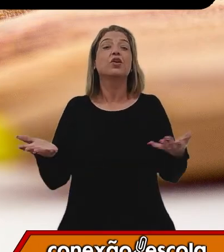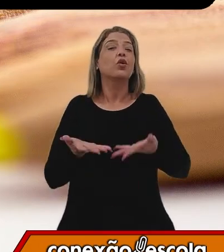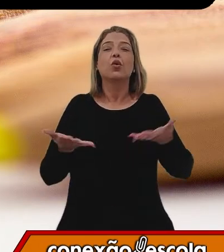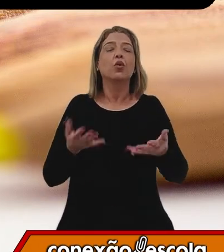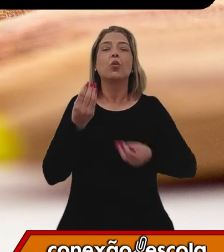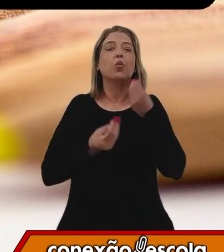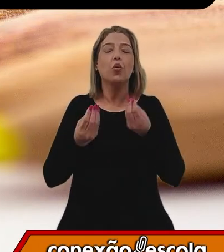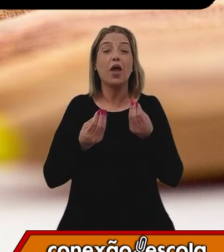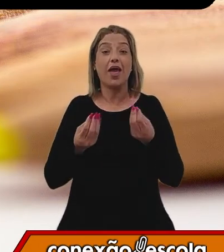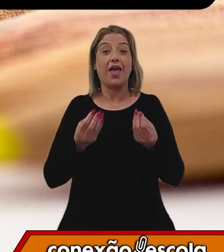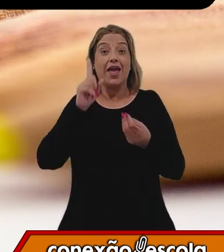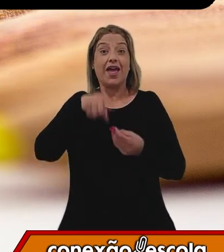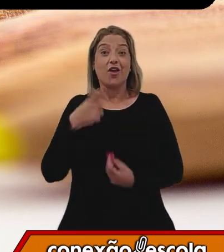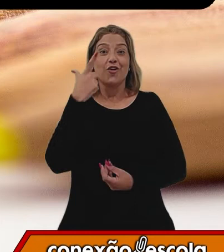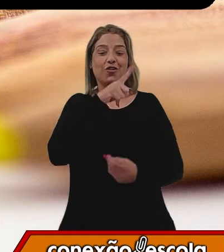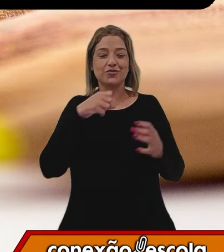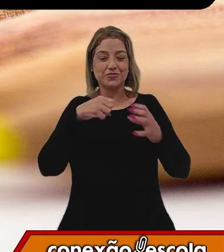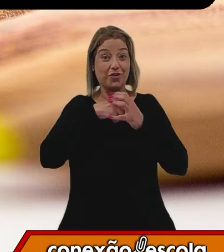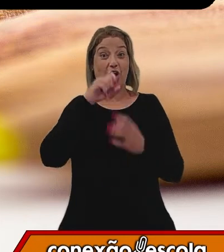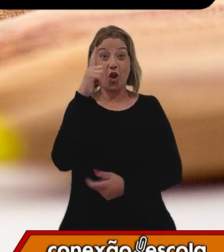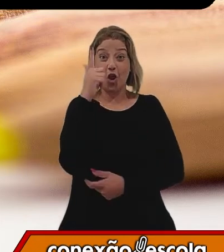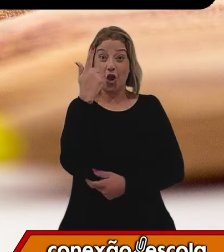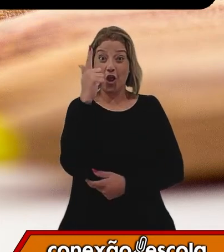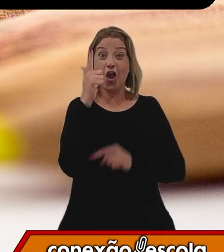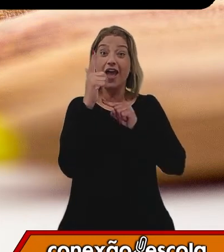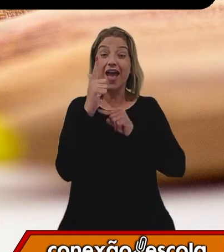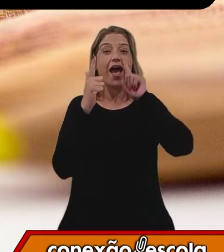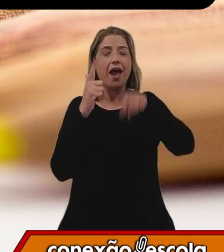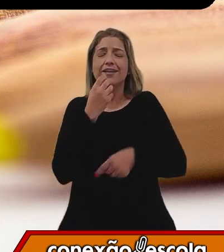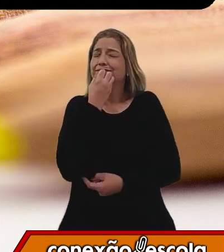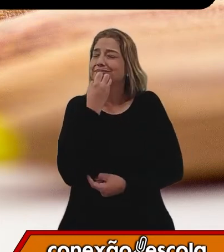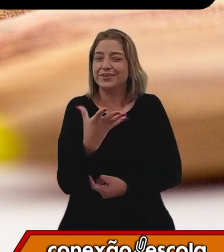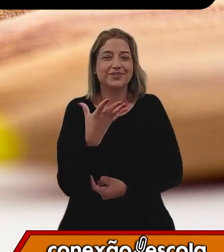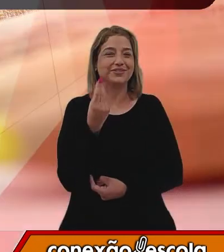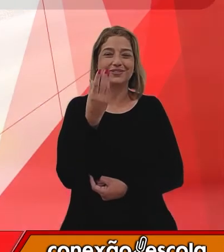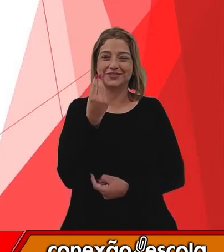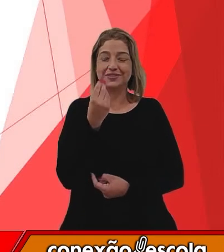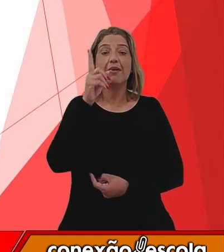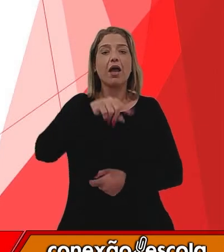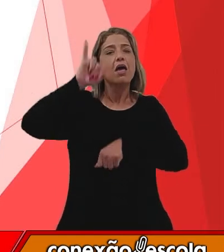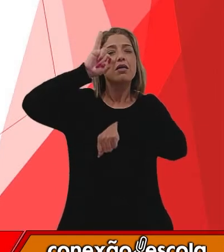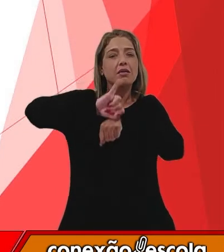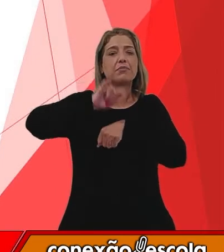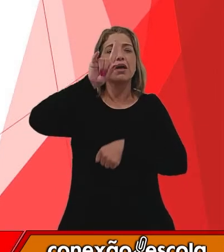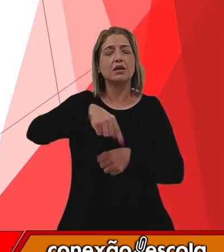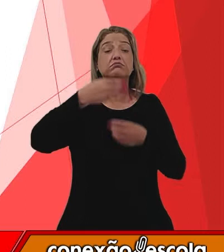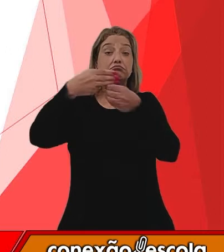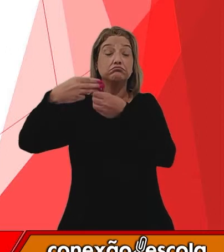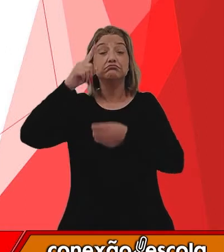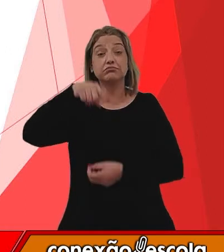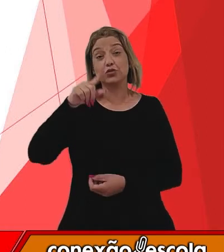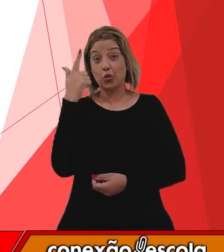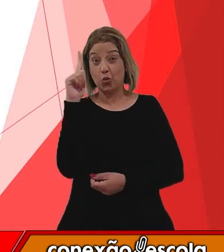Finalmente chegamos a Goiás. Goiás é bom demais! Goiás, que tem como capital o município de